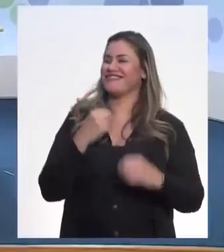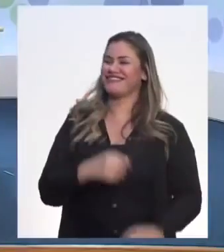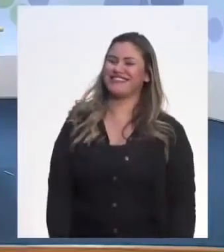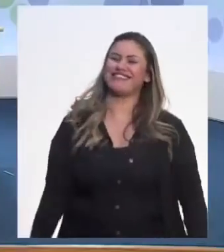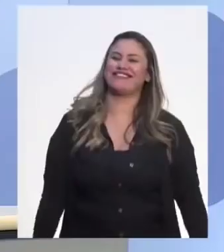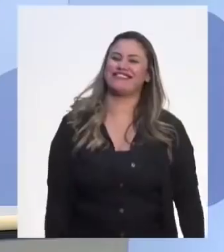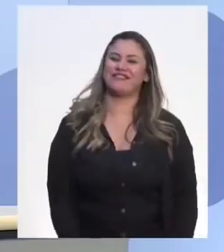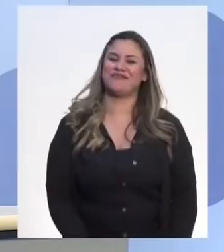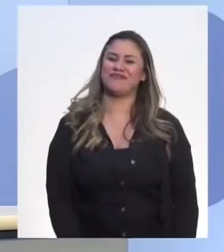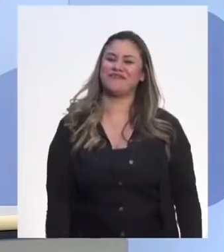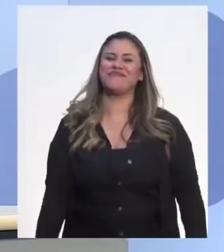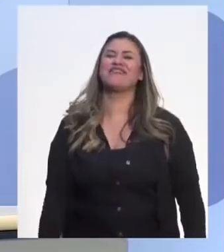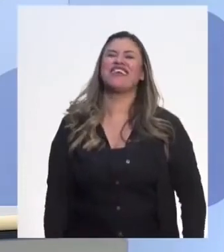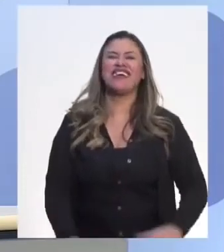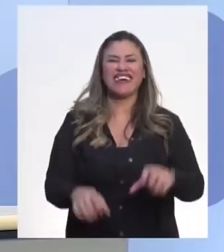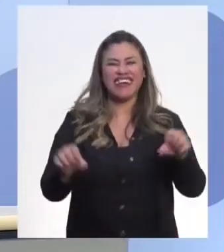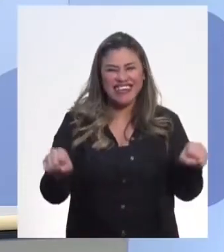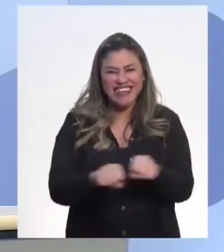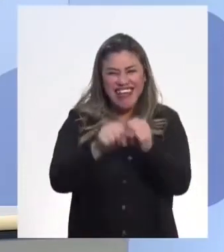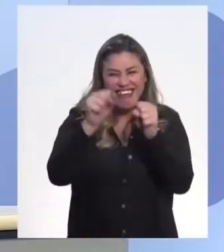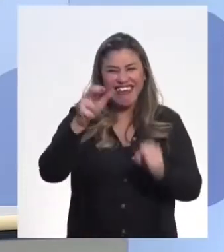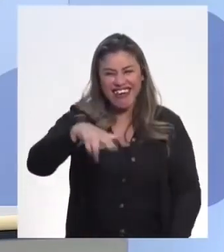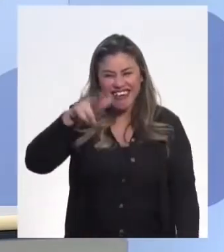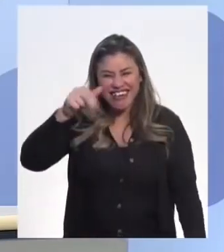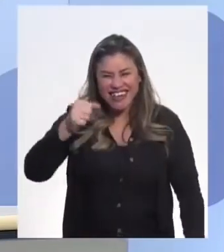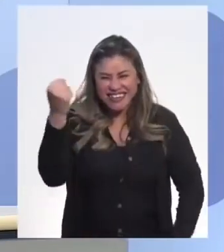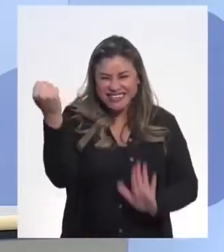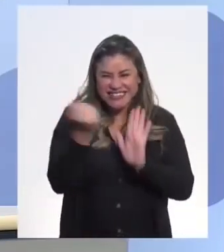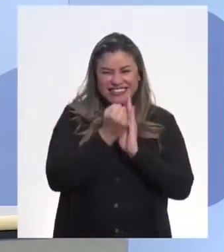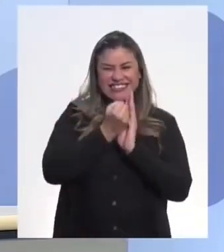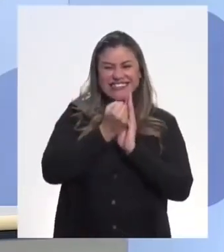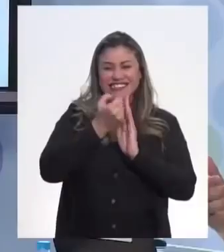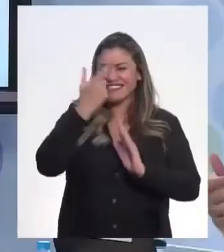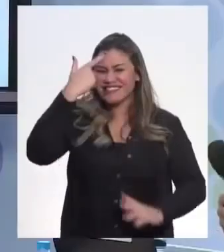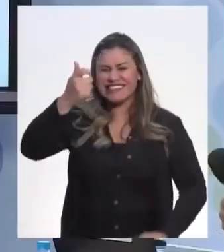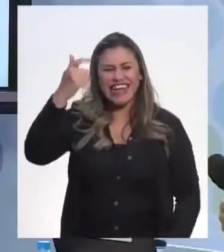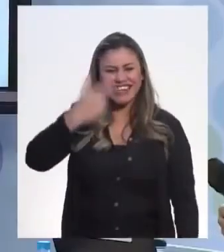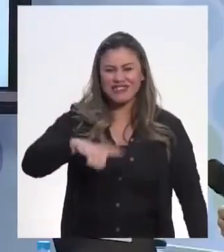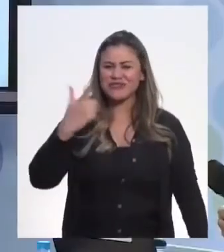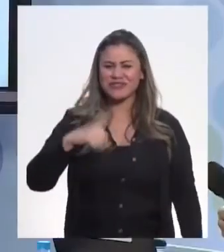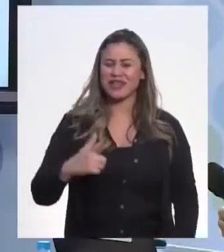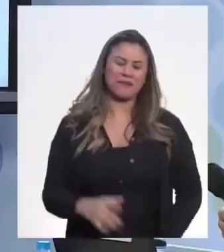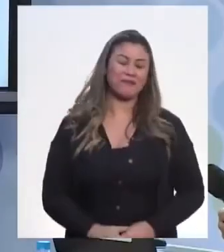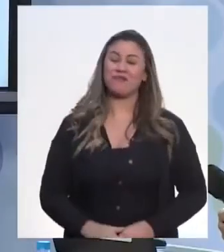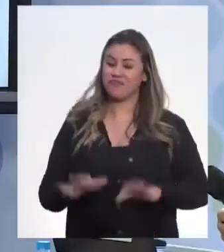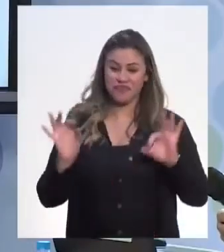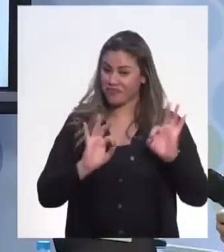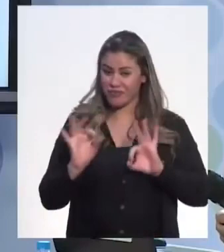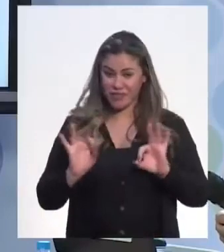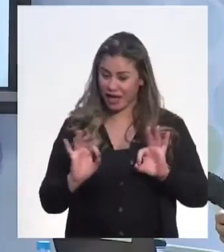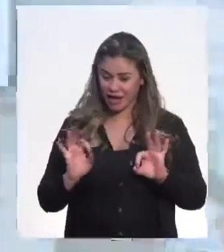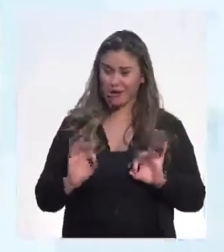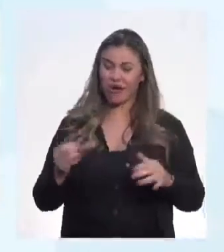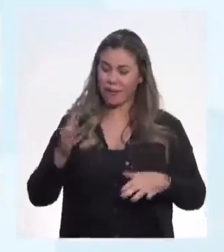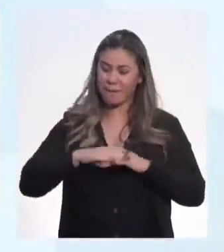mas tudo bem comarca quebra nunca não tinha outra criatividade o dia que ela foi preparada não tinha então eu vou tirar então